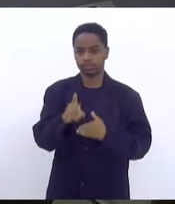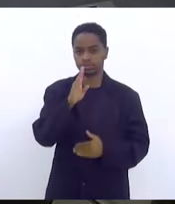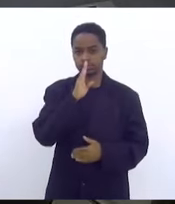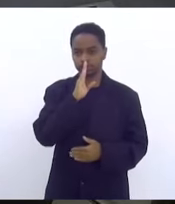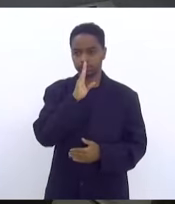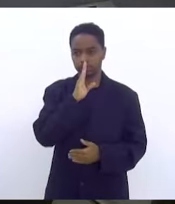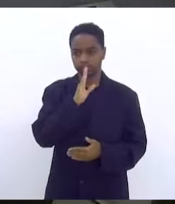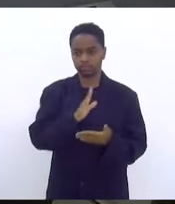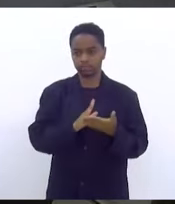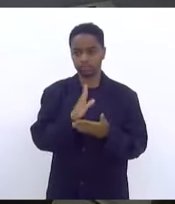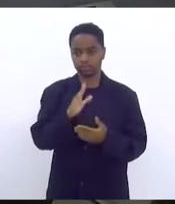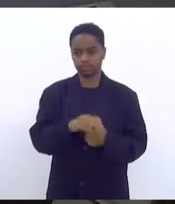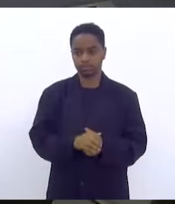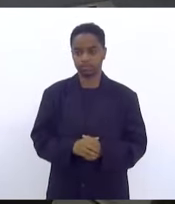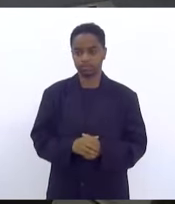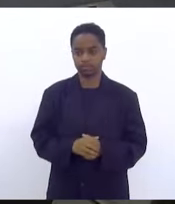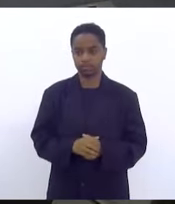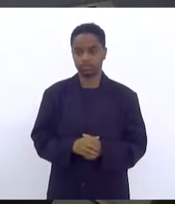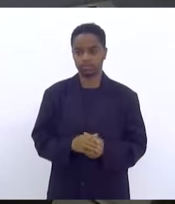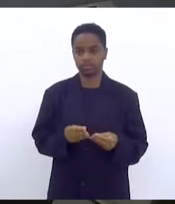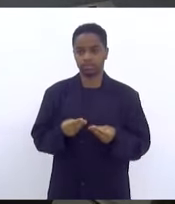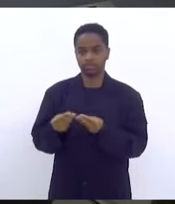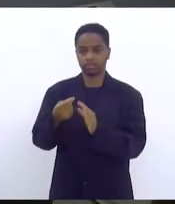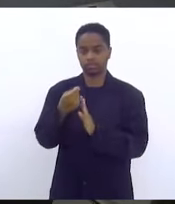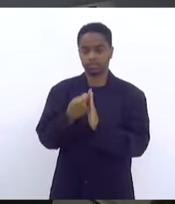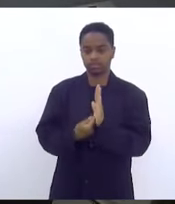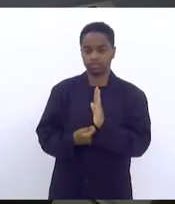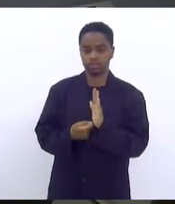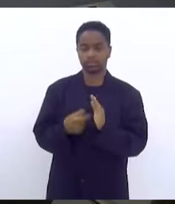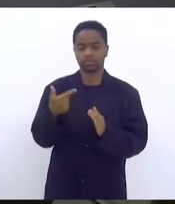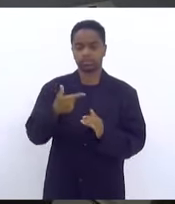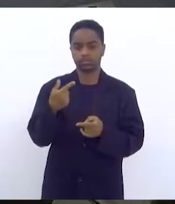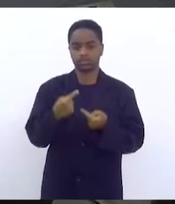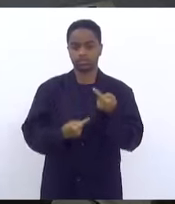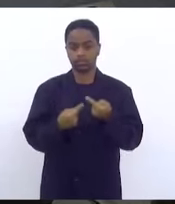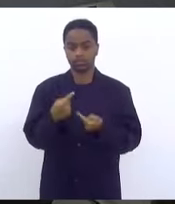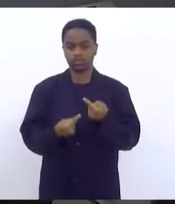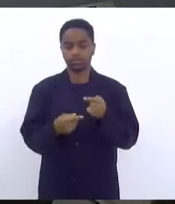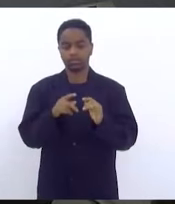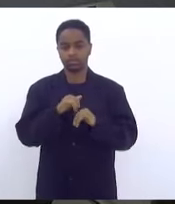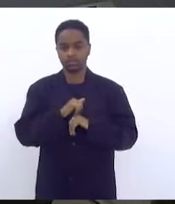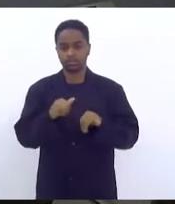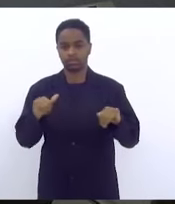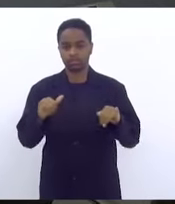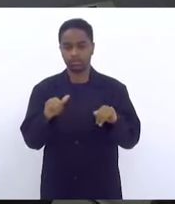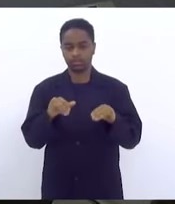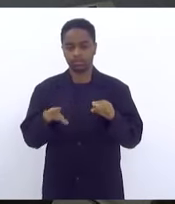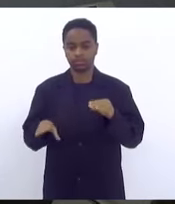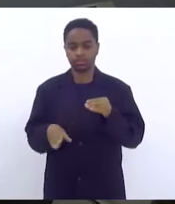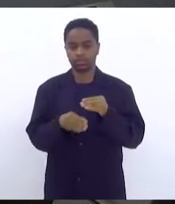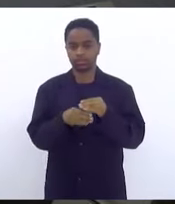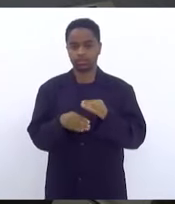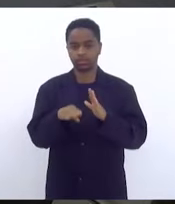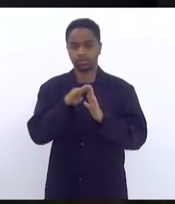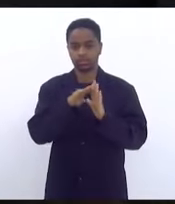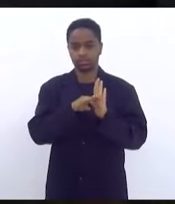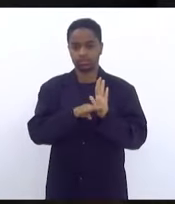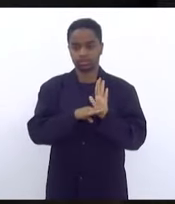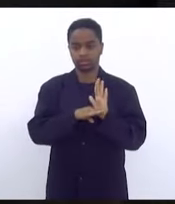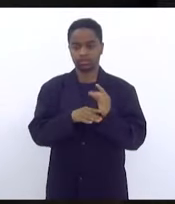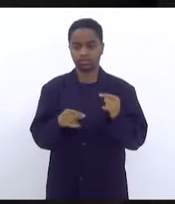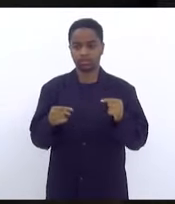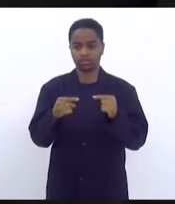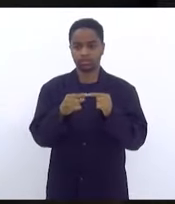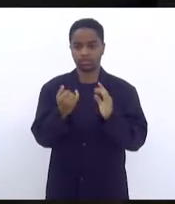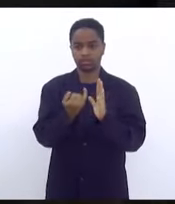estão, aprovado. Vai a redação do vencido para a segunda discussão. Anuncio, incluindo na ordem do dia, de acordo